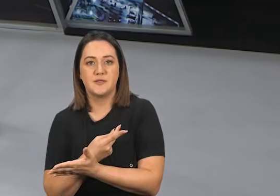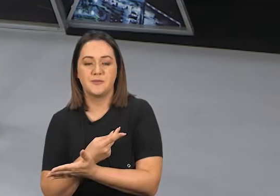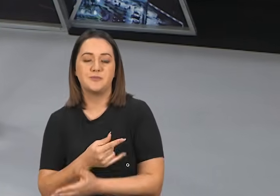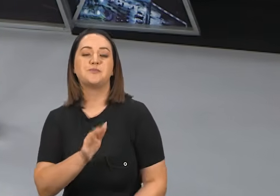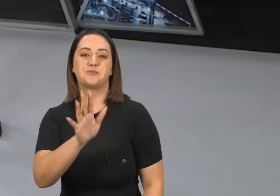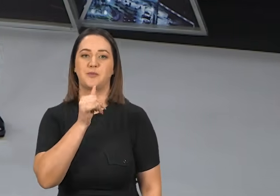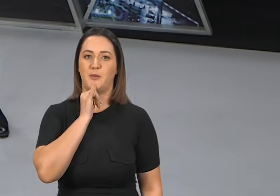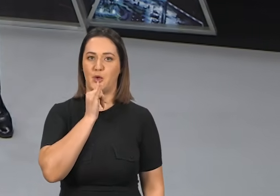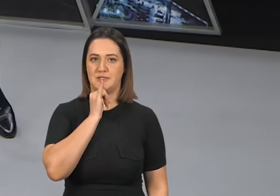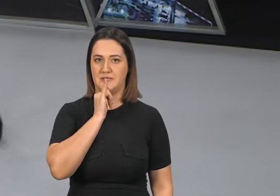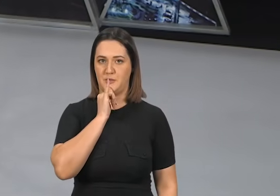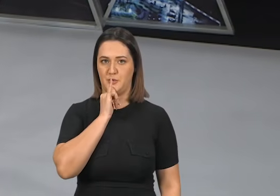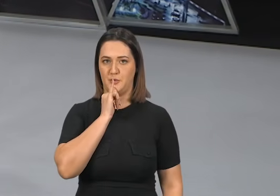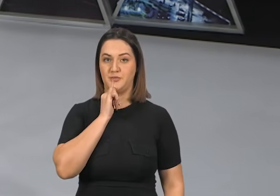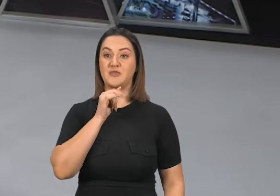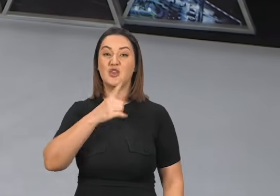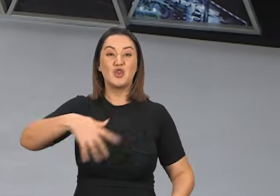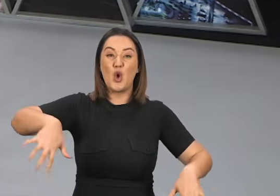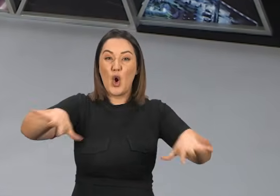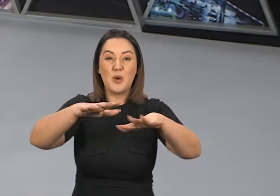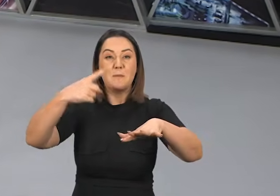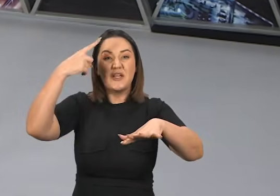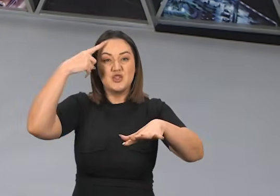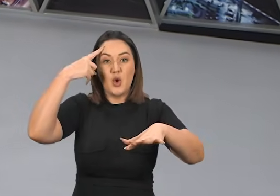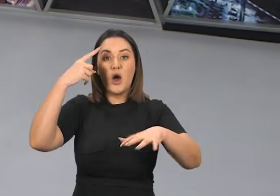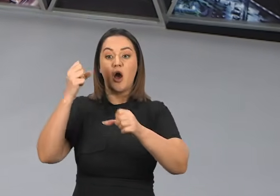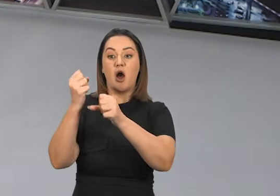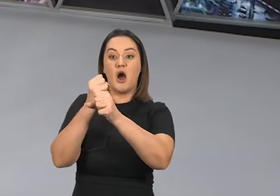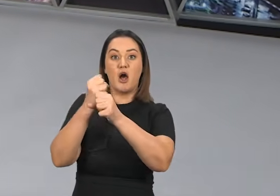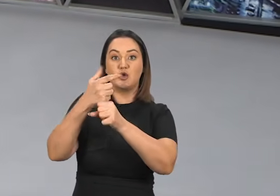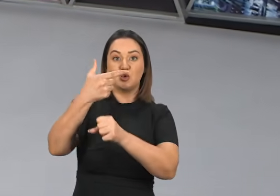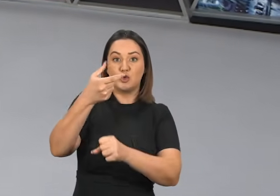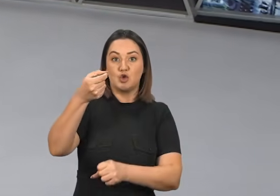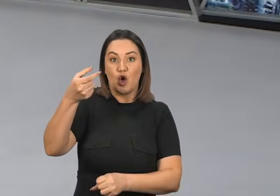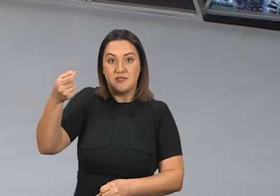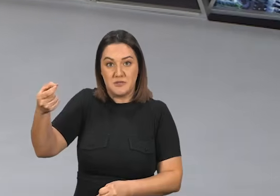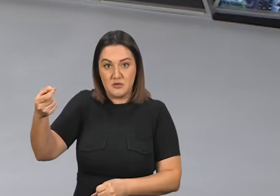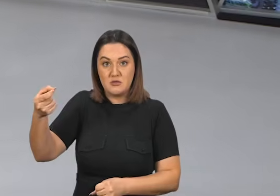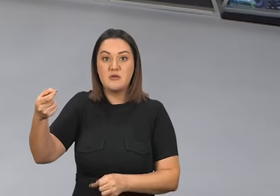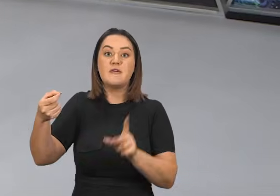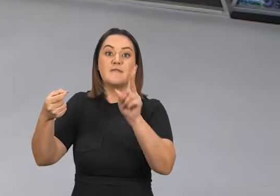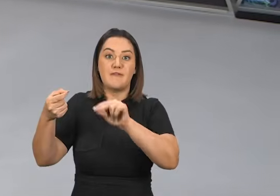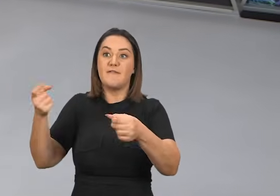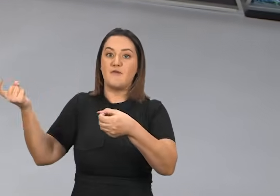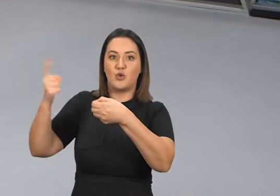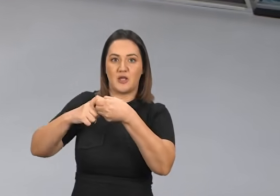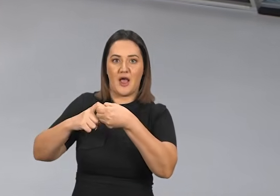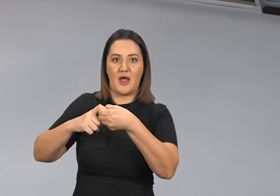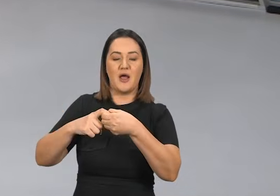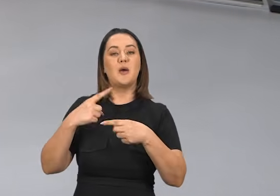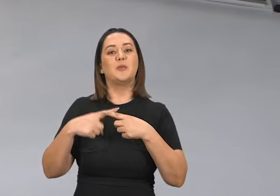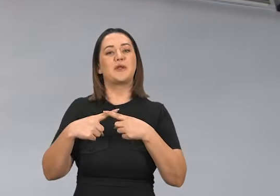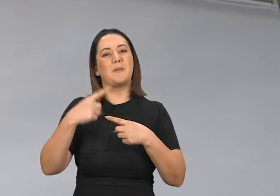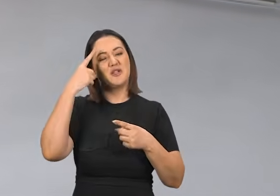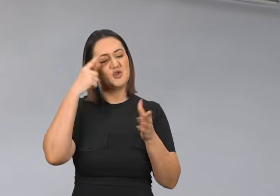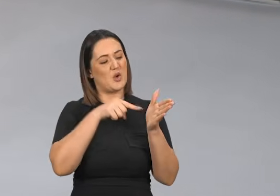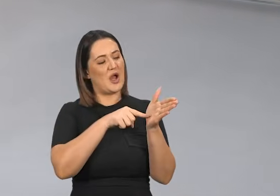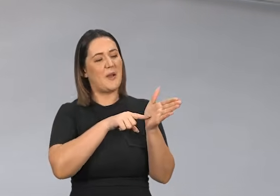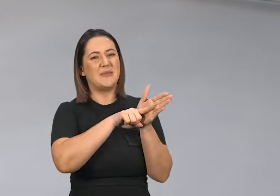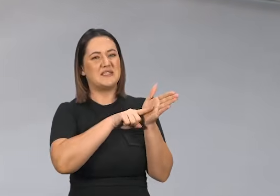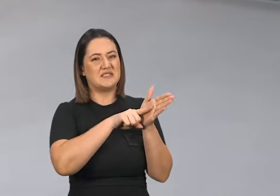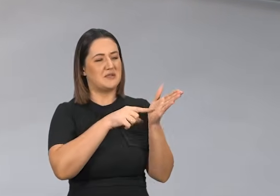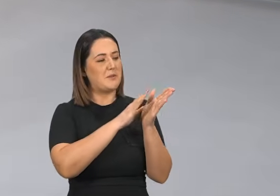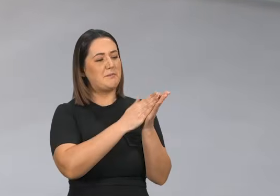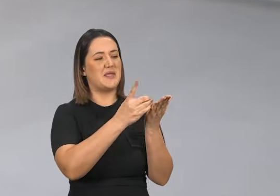Por exemplo, uma data que foi marcada foi o ano 2000. Lembra do ano 2000? As pessoas diziam assim, 1000 chegará e